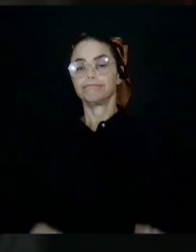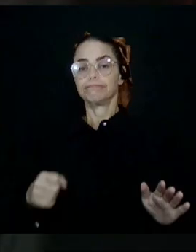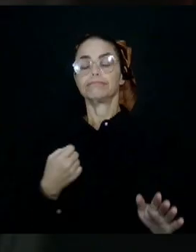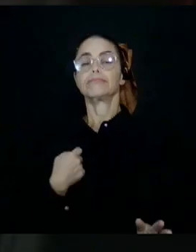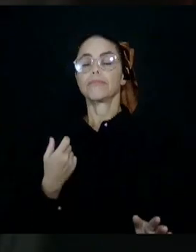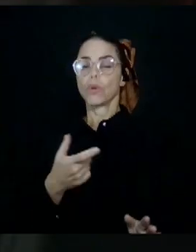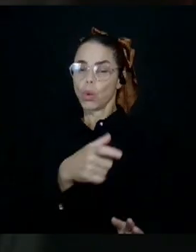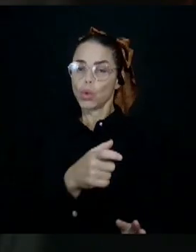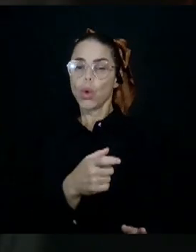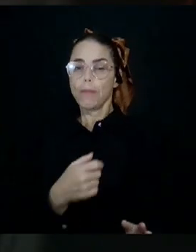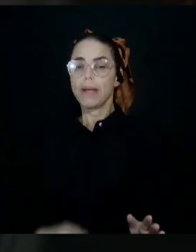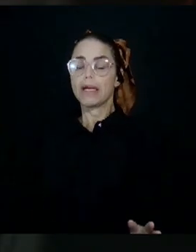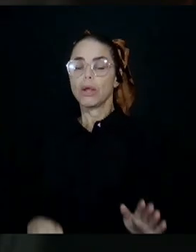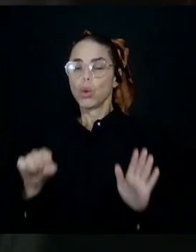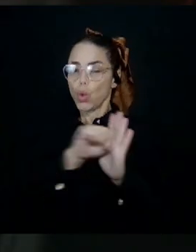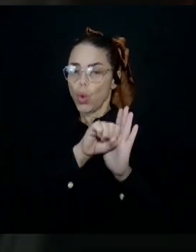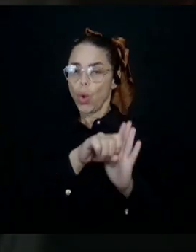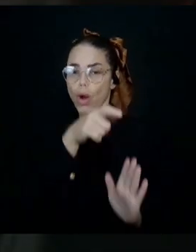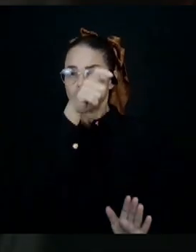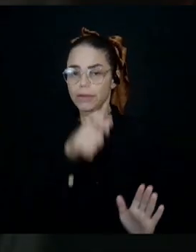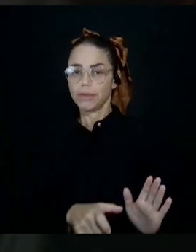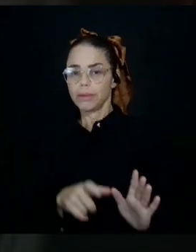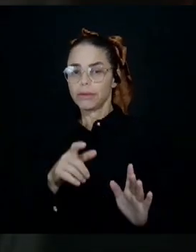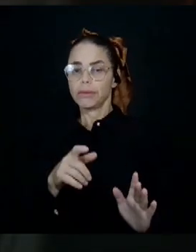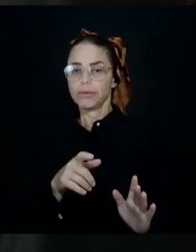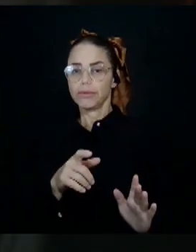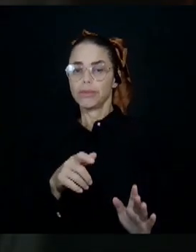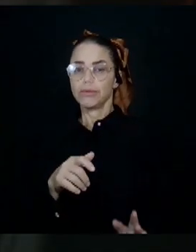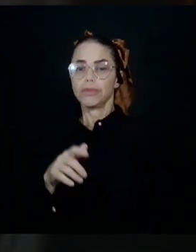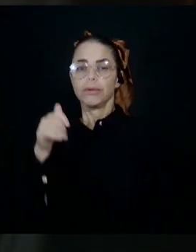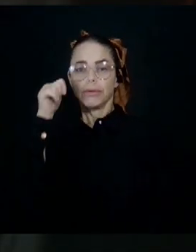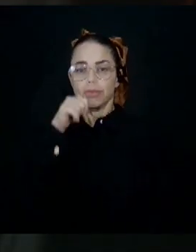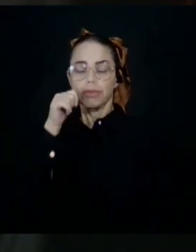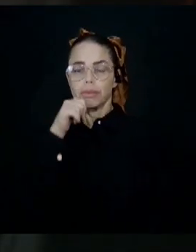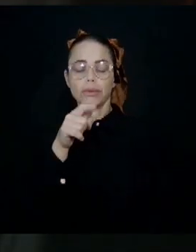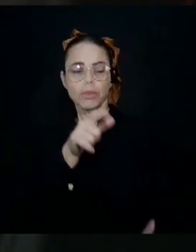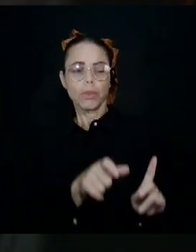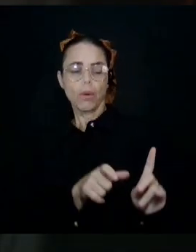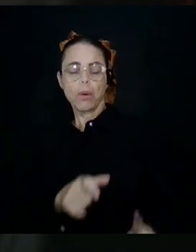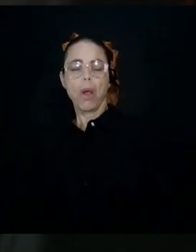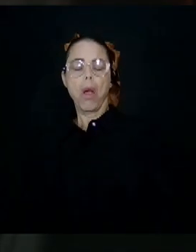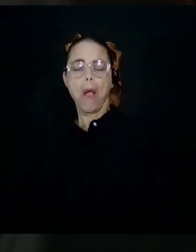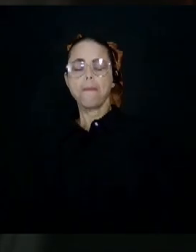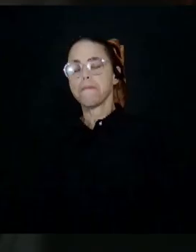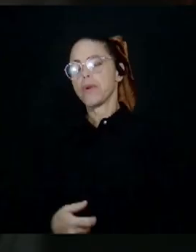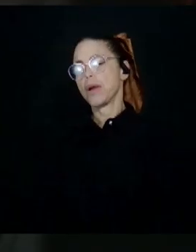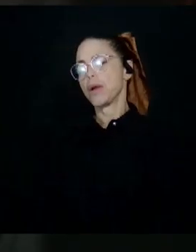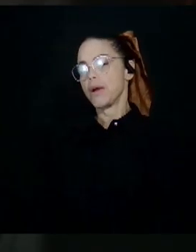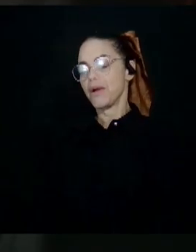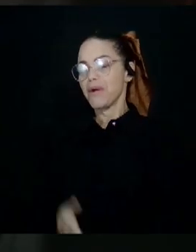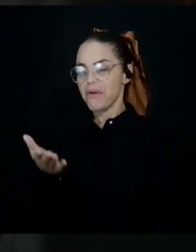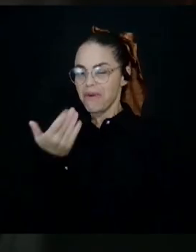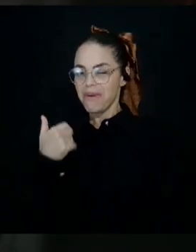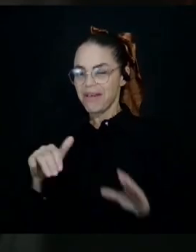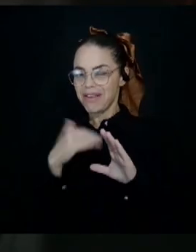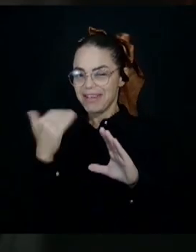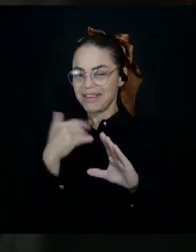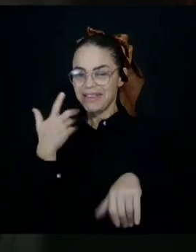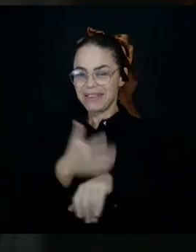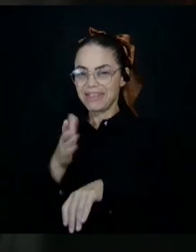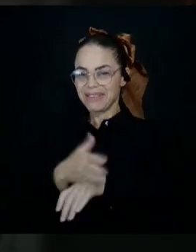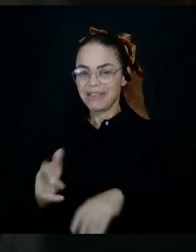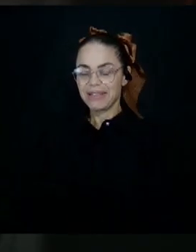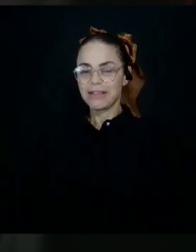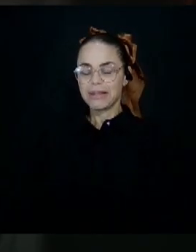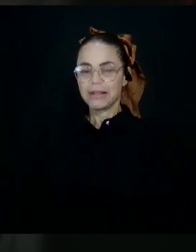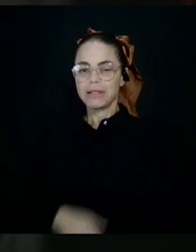já se deparou com algum rótulo que colocaram em você? Conta pra gente, participa conosco, o que você acha desses rótulos femininos, mas o que